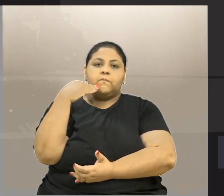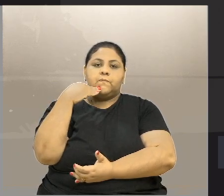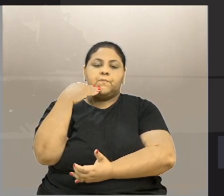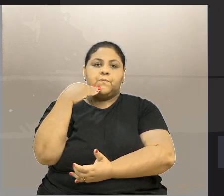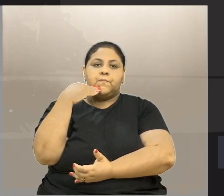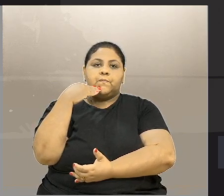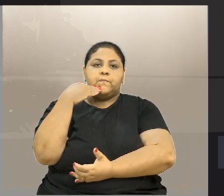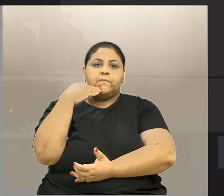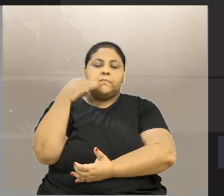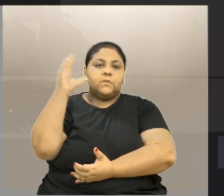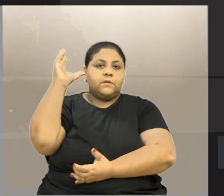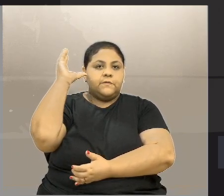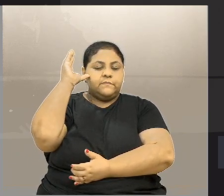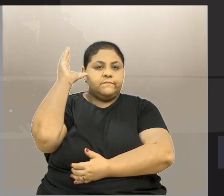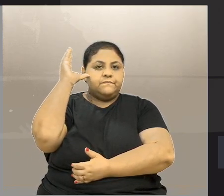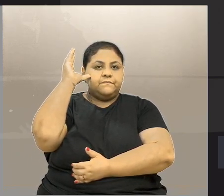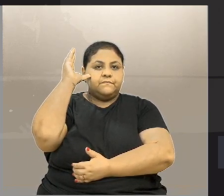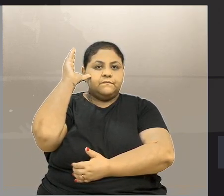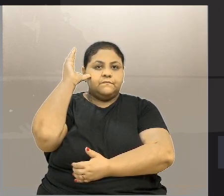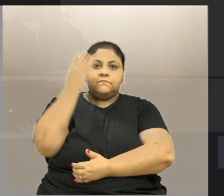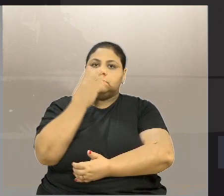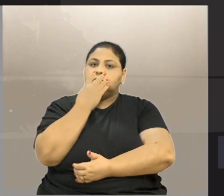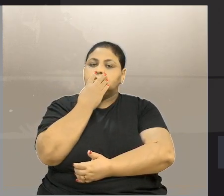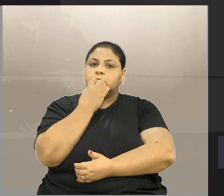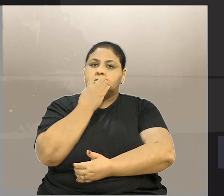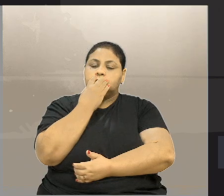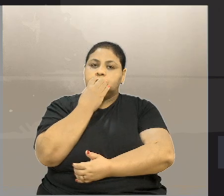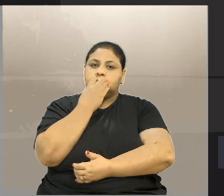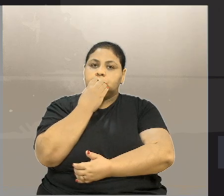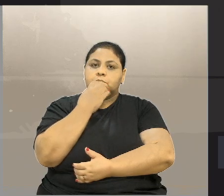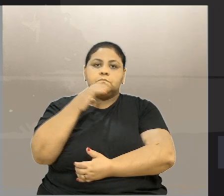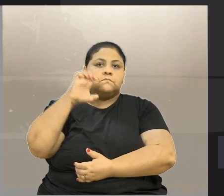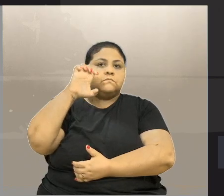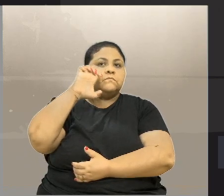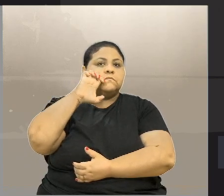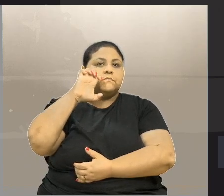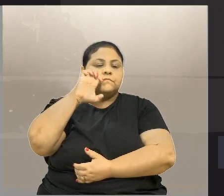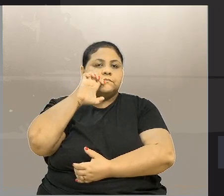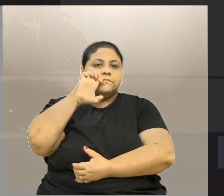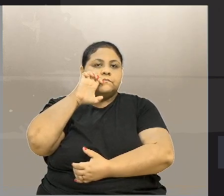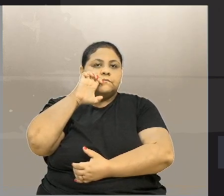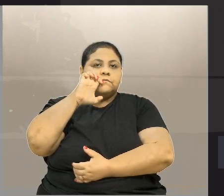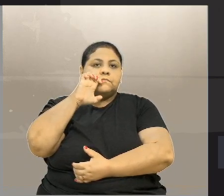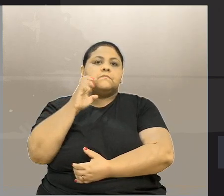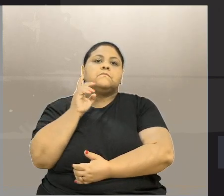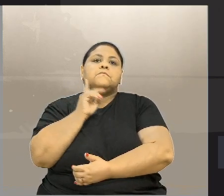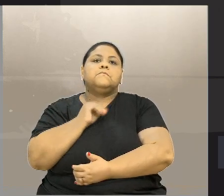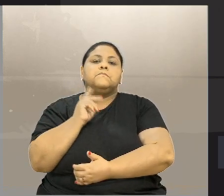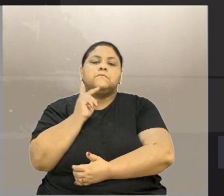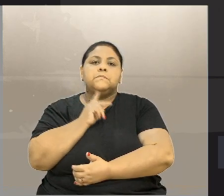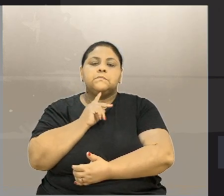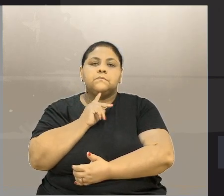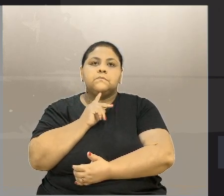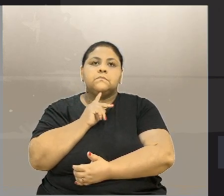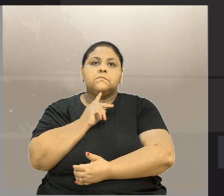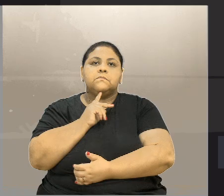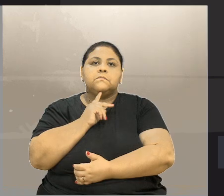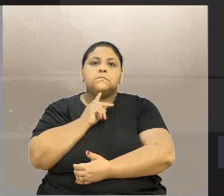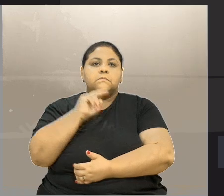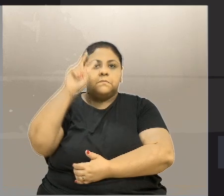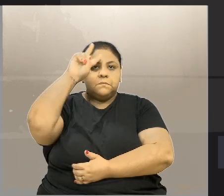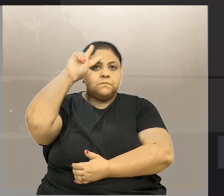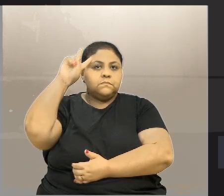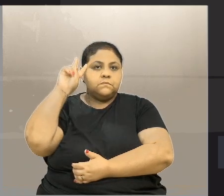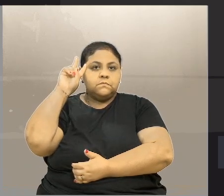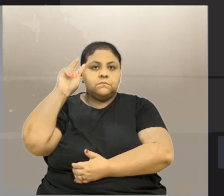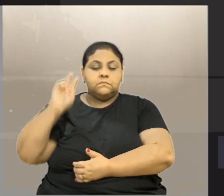vereador Cadori, vereador Camiles, vereadora Estela Balardim, vereador Renato Oliveira e vereador Velocino Ex.